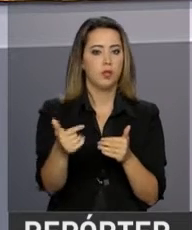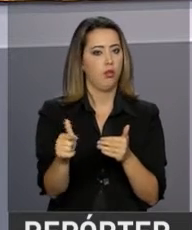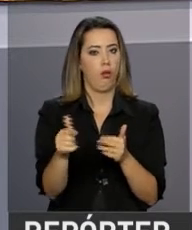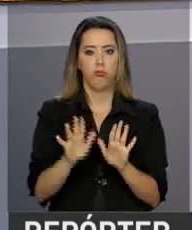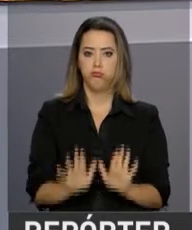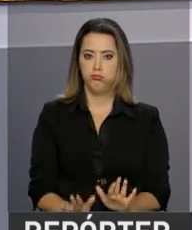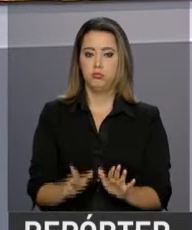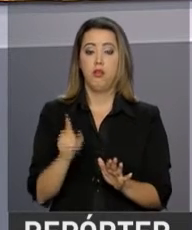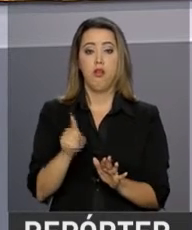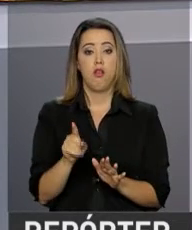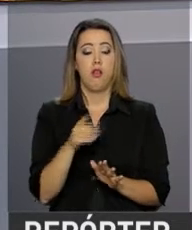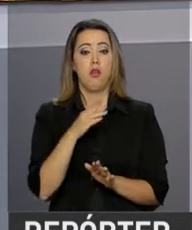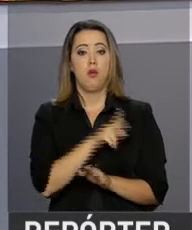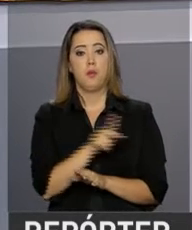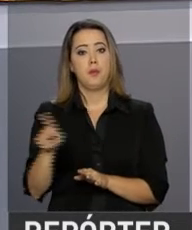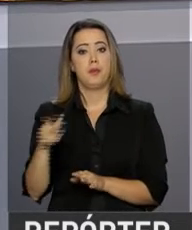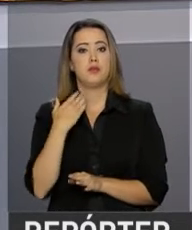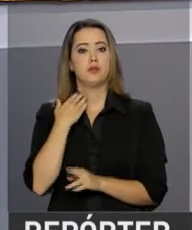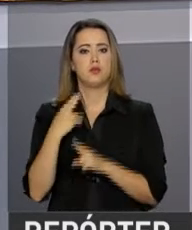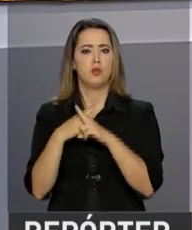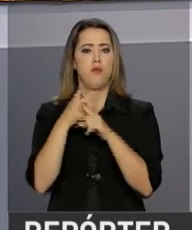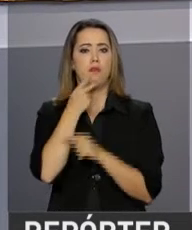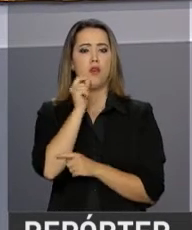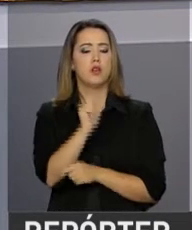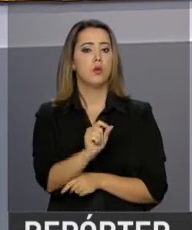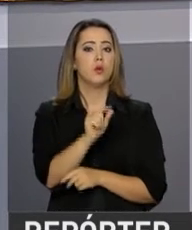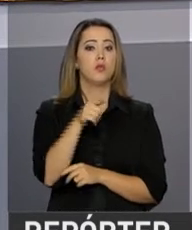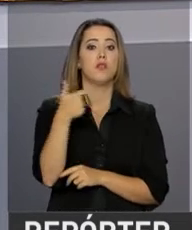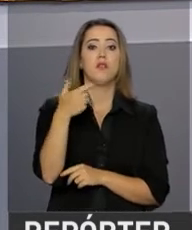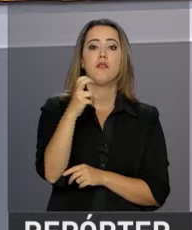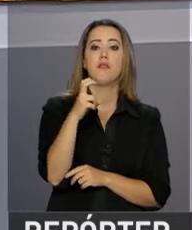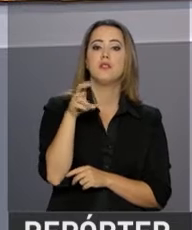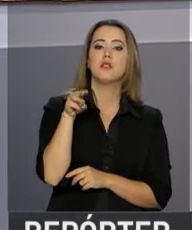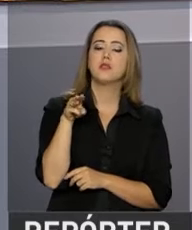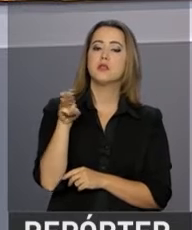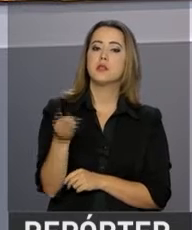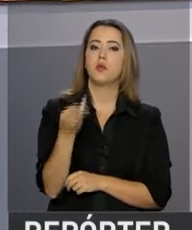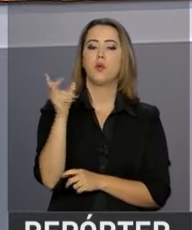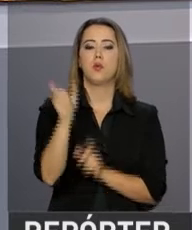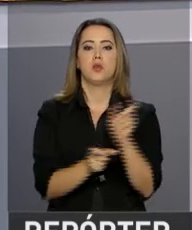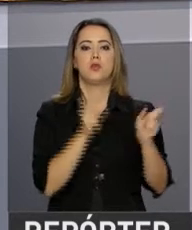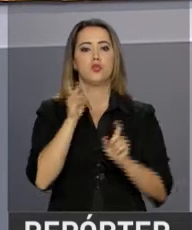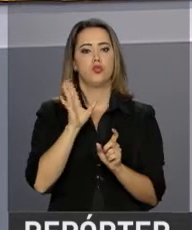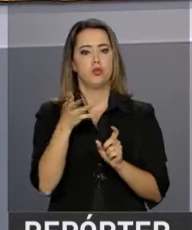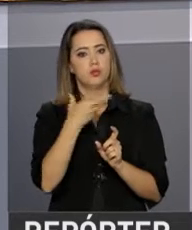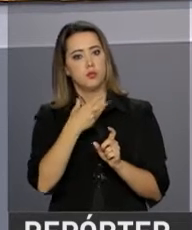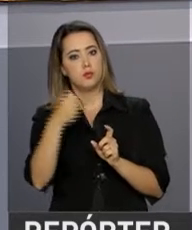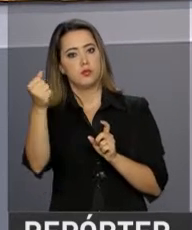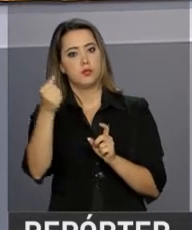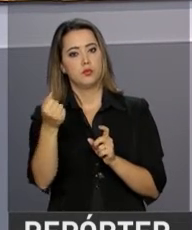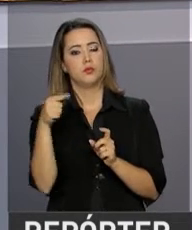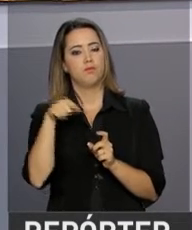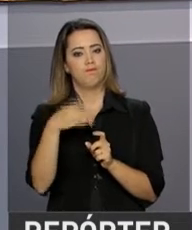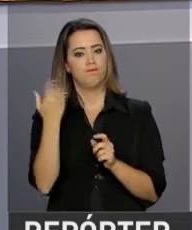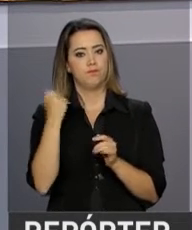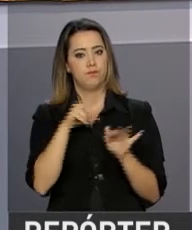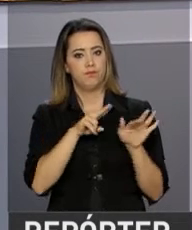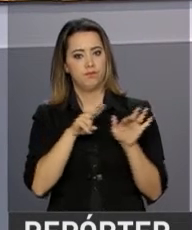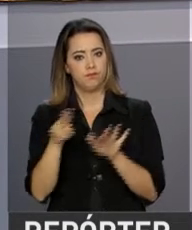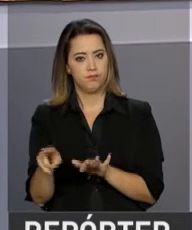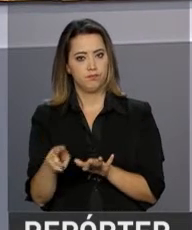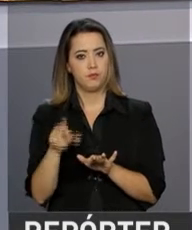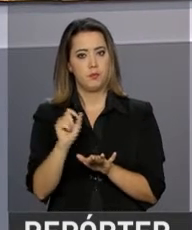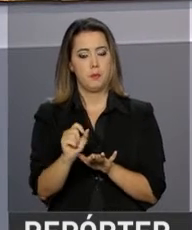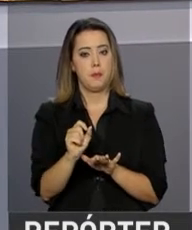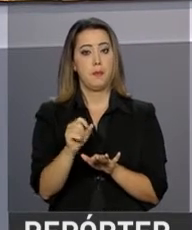o presidente da caixa gilberto occhi disse que 25 milhões de trabalhadores já sacaram o benefício